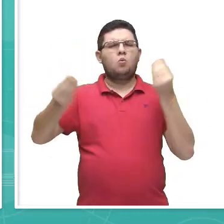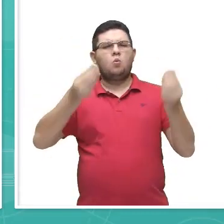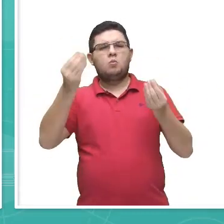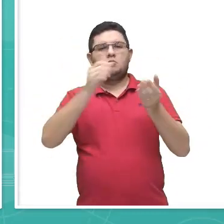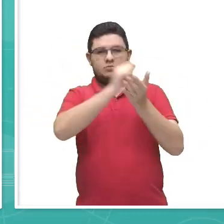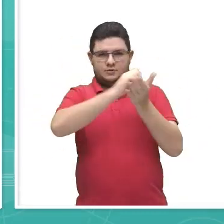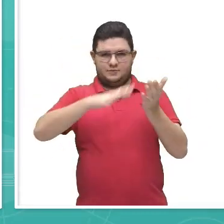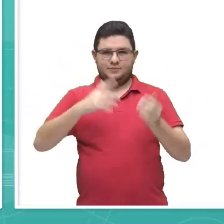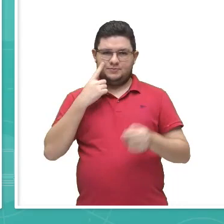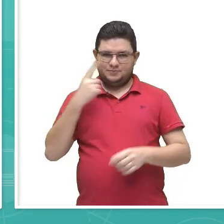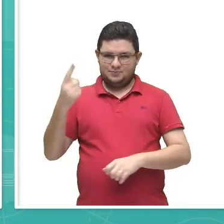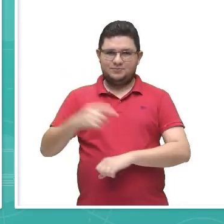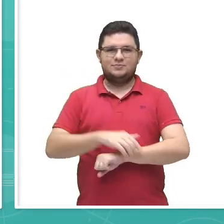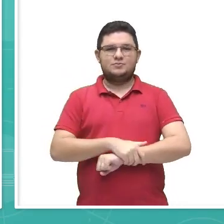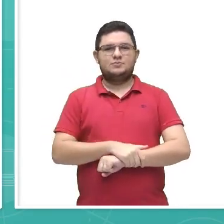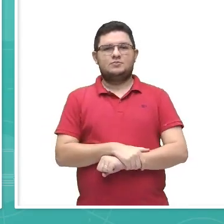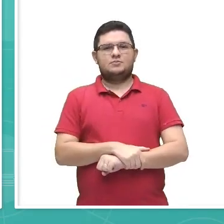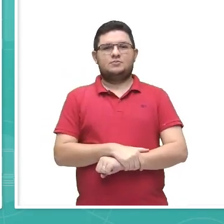começar?